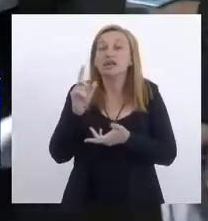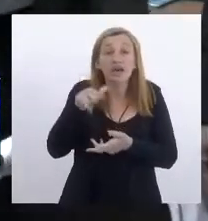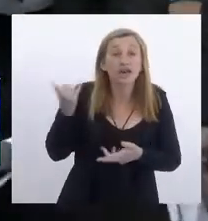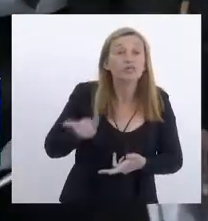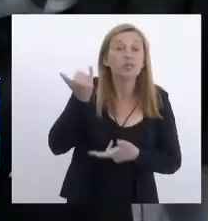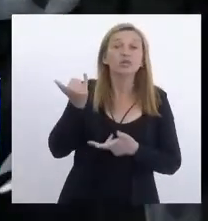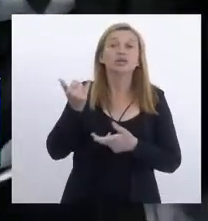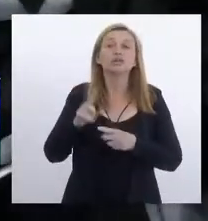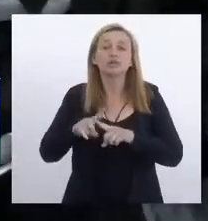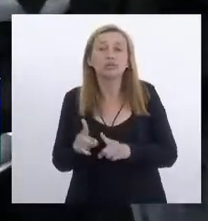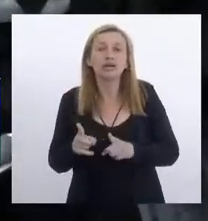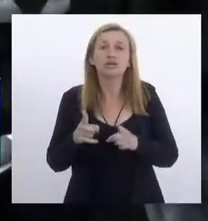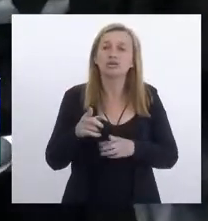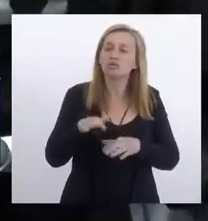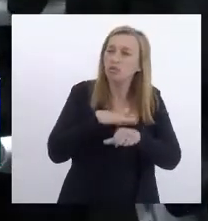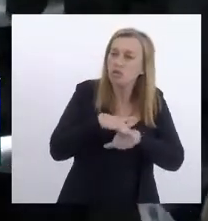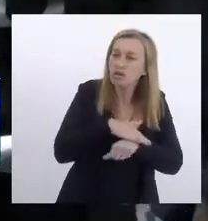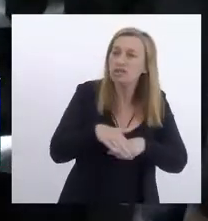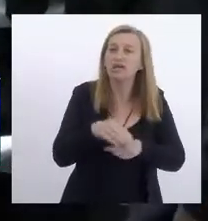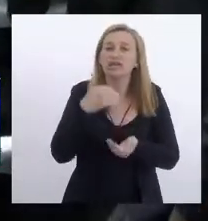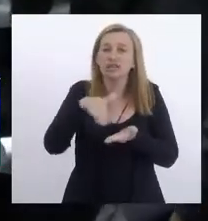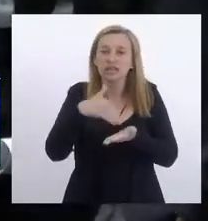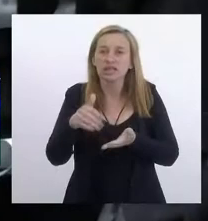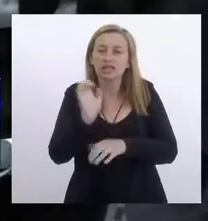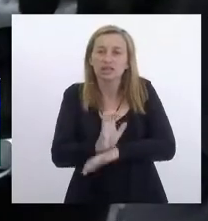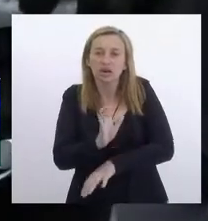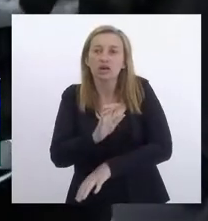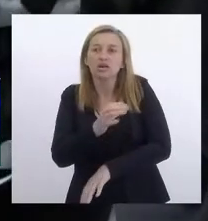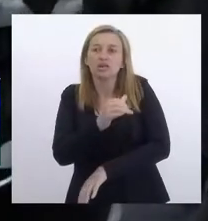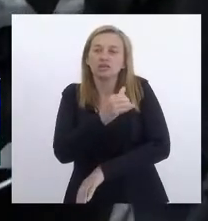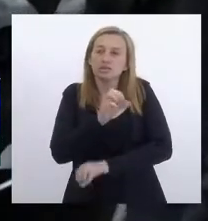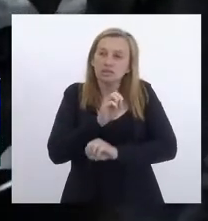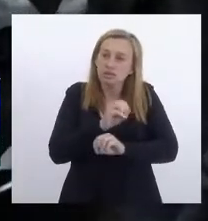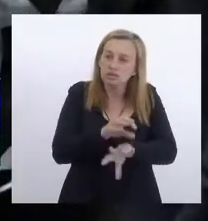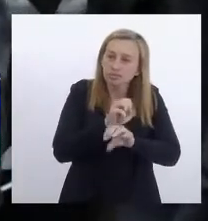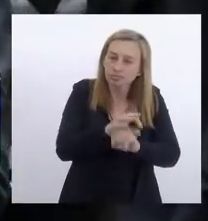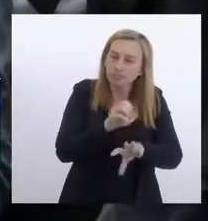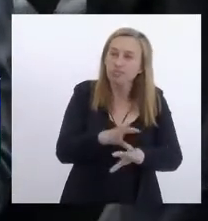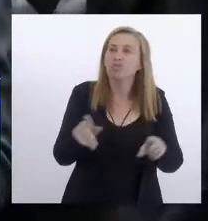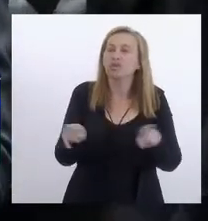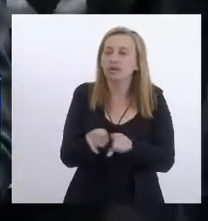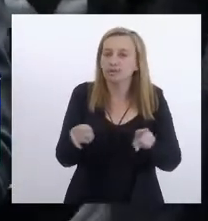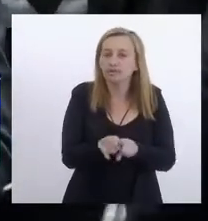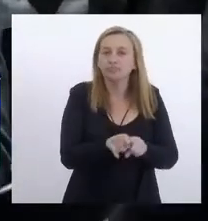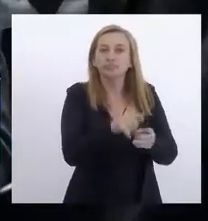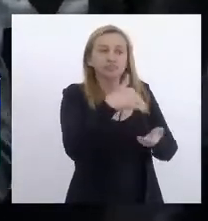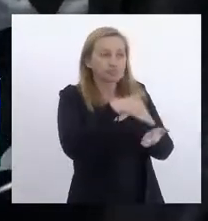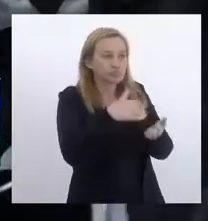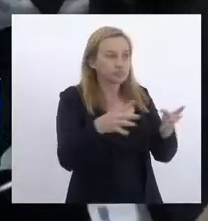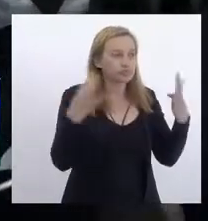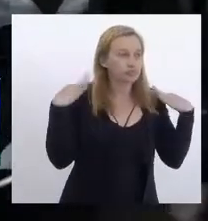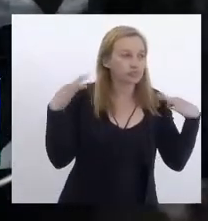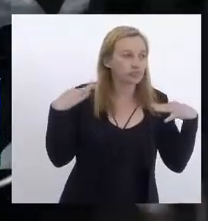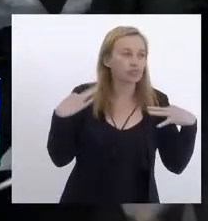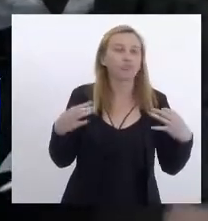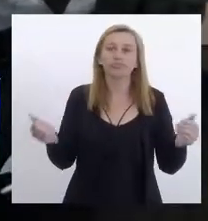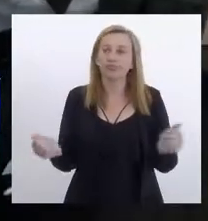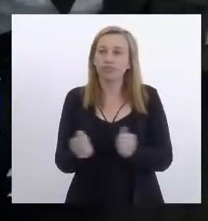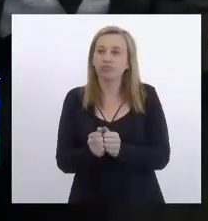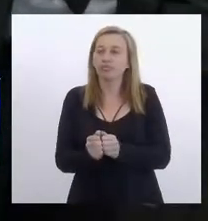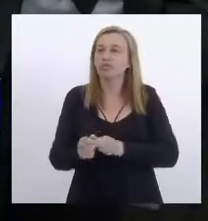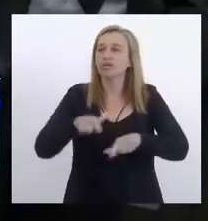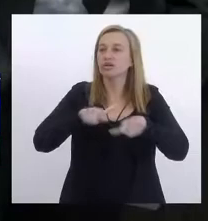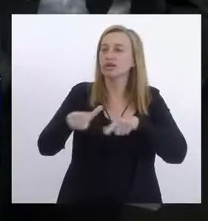vamos notificar, vamos conversar com o secretário estadual de Educação, vamos conversar também com o secretário de Turismo, vamos trabalhar junto com todas